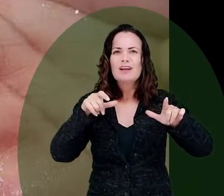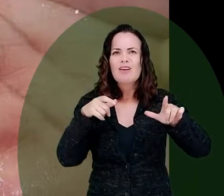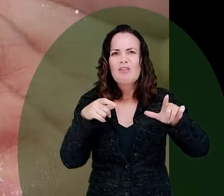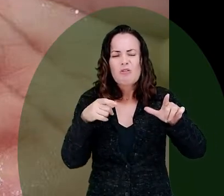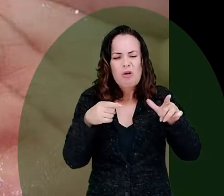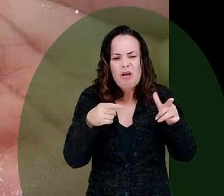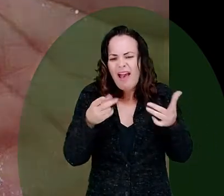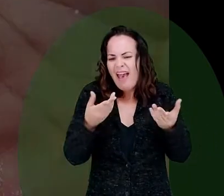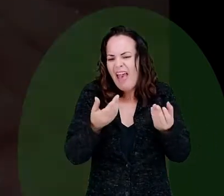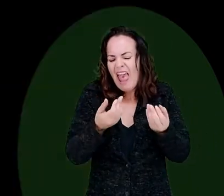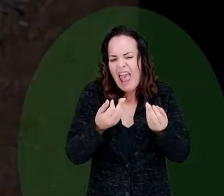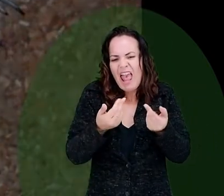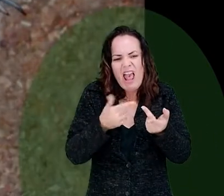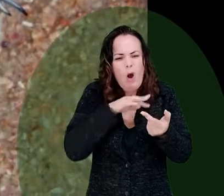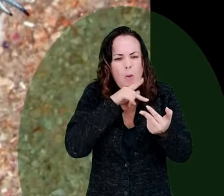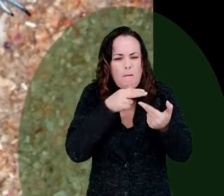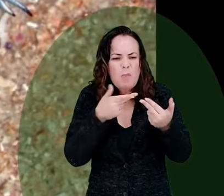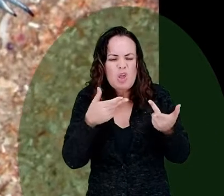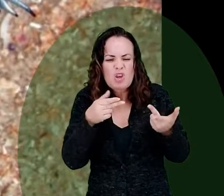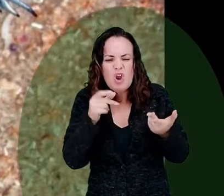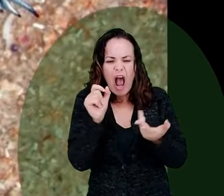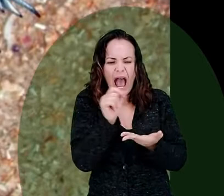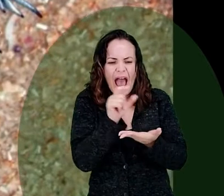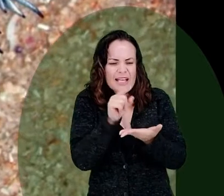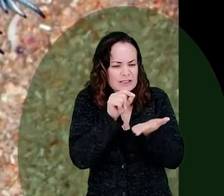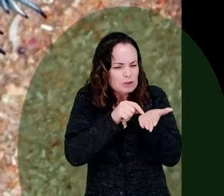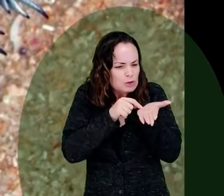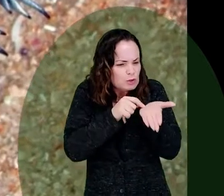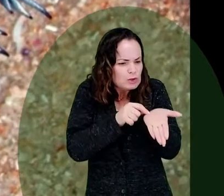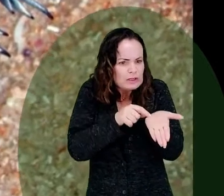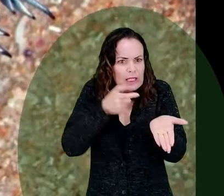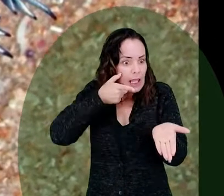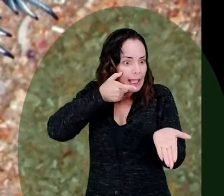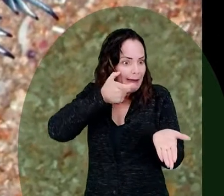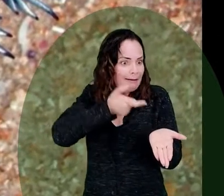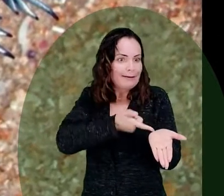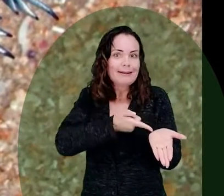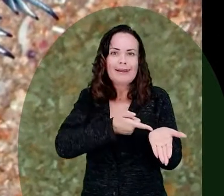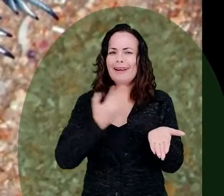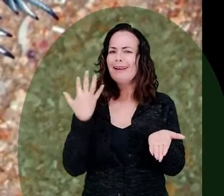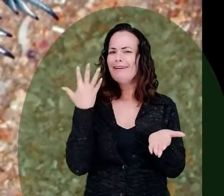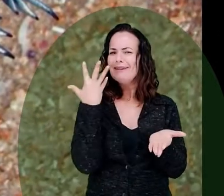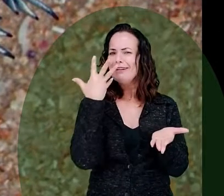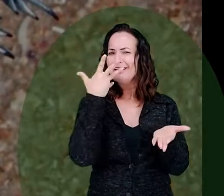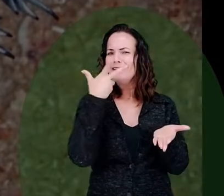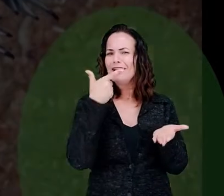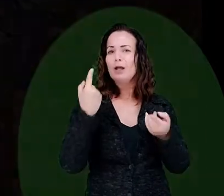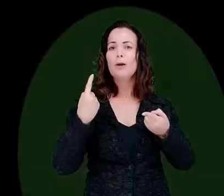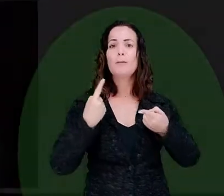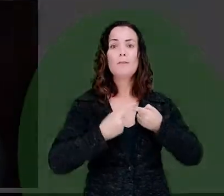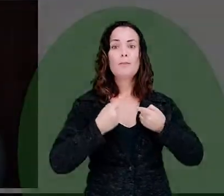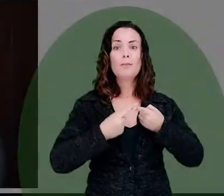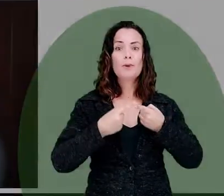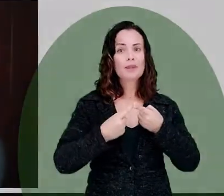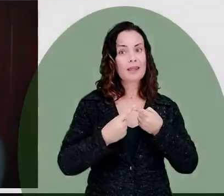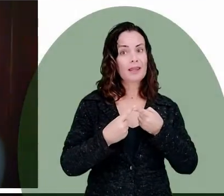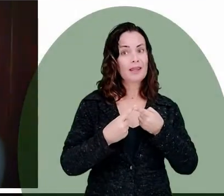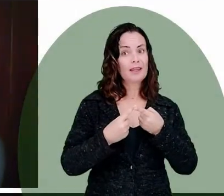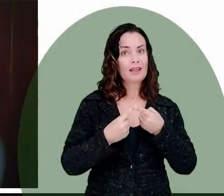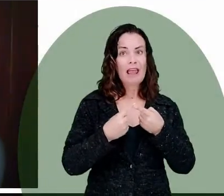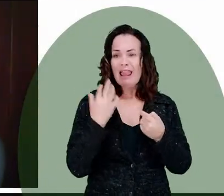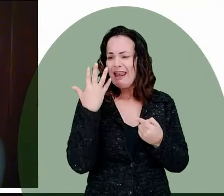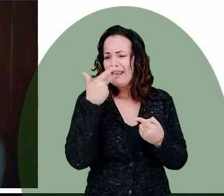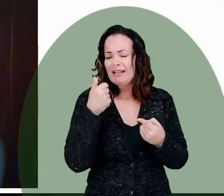de um molusco azul, mas é interessantíssima, a foto é linda, porque ela diz, no início eu achei que era